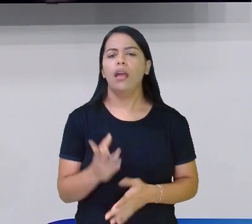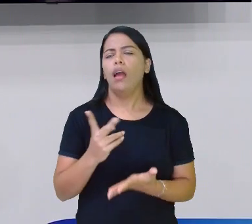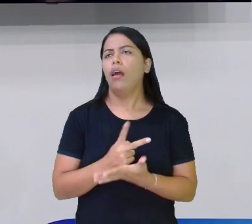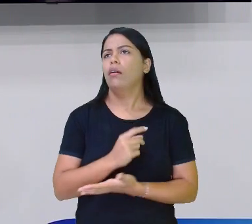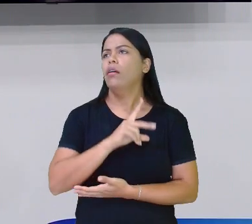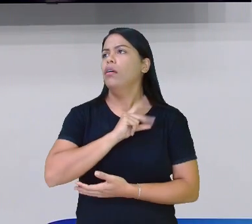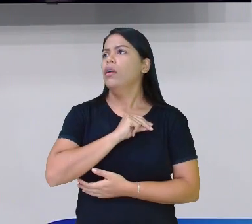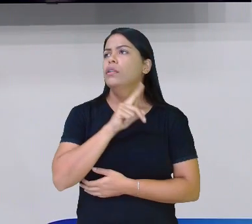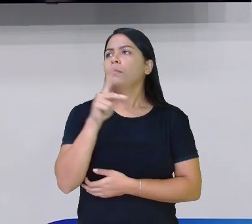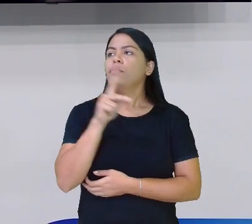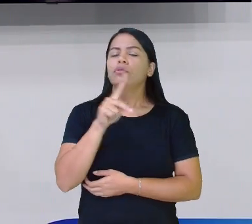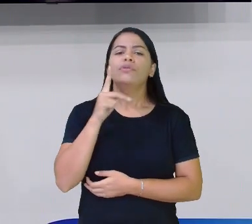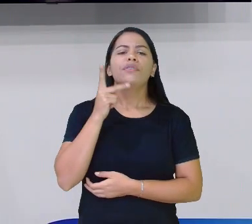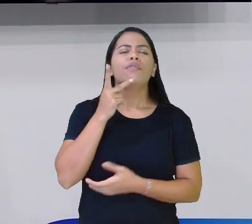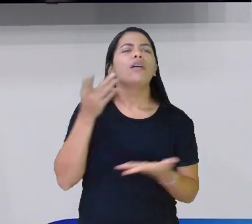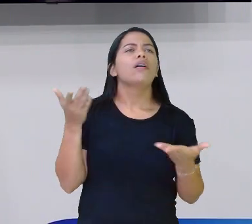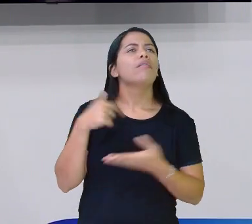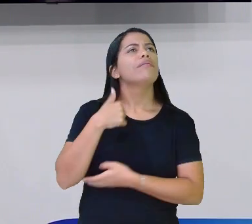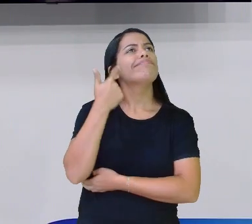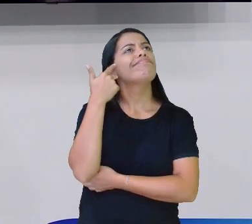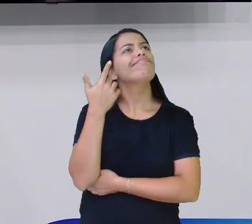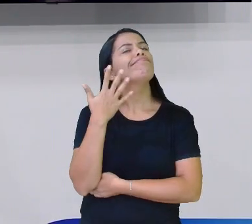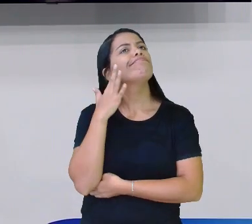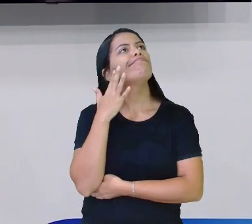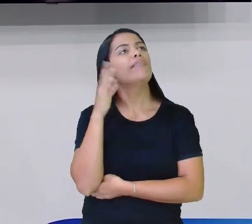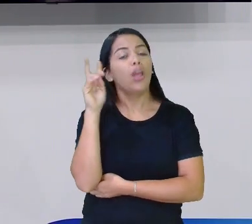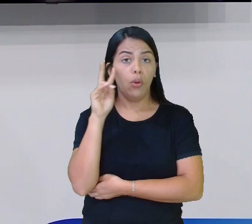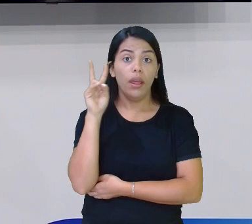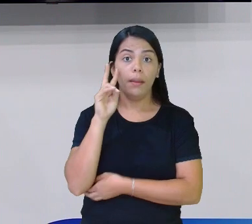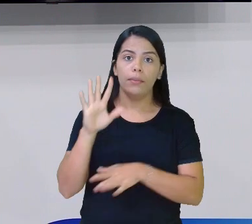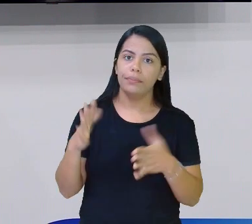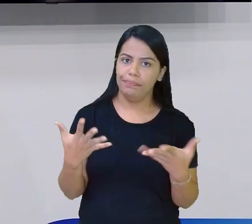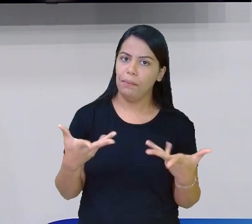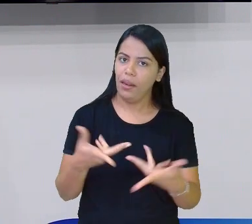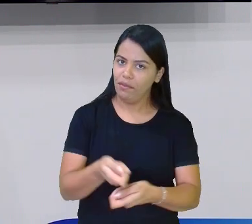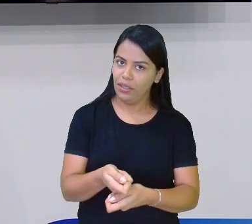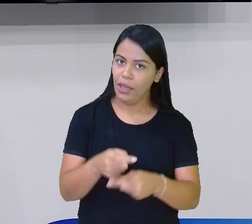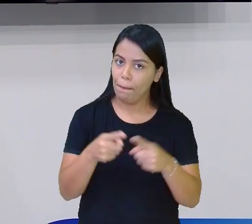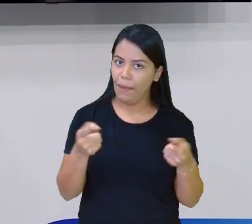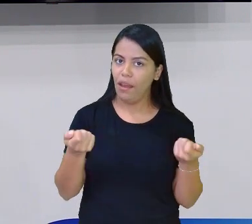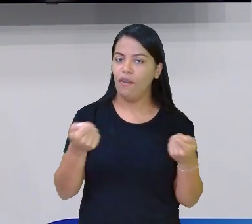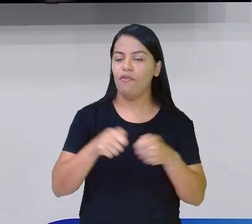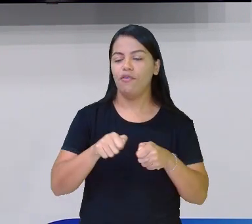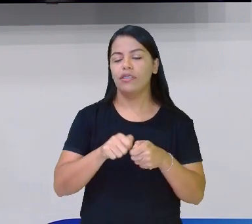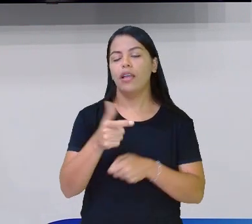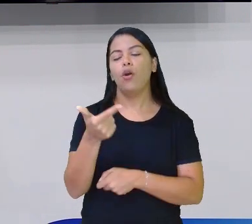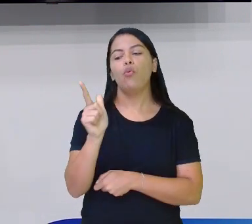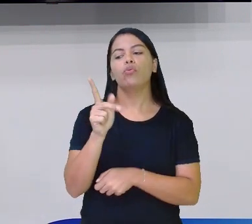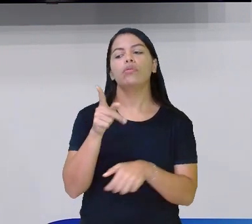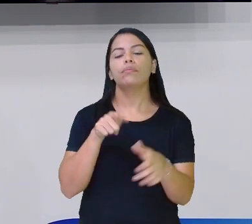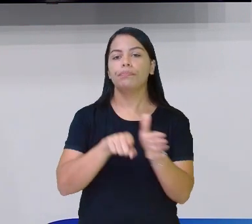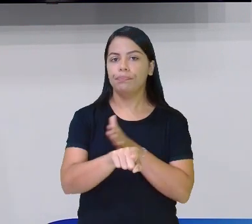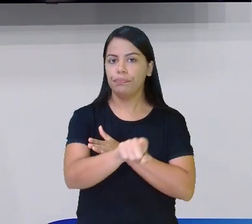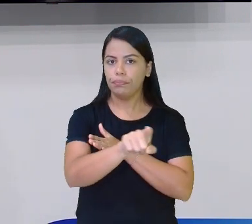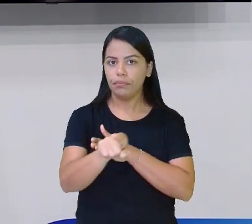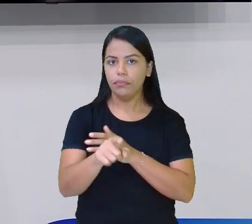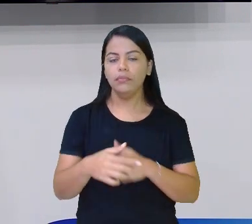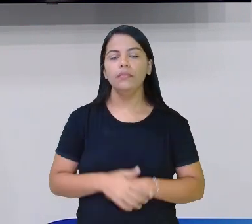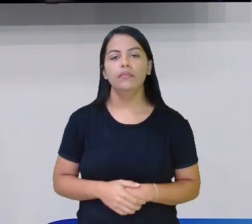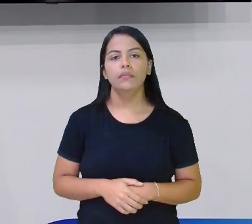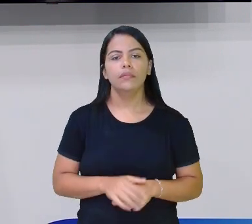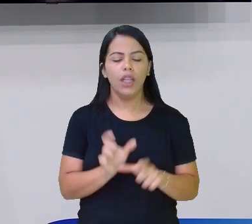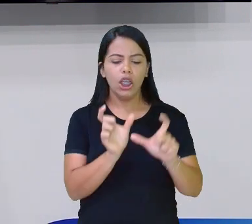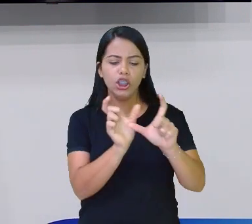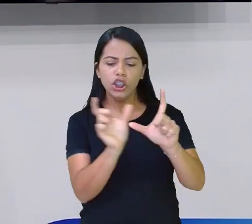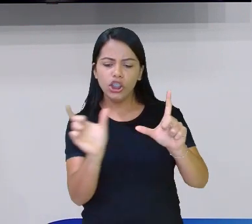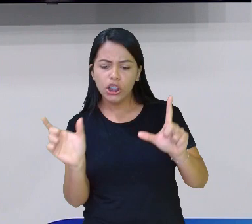eu acho que eu lembro. Maravilha. Mas aí vai outra pergunta para você. Tirinha é a mesma coisa de